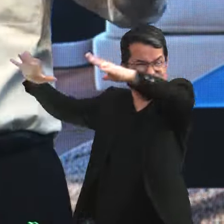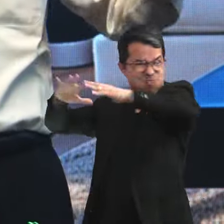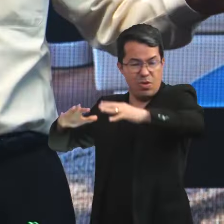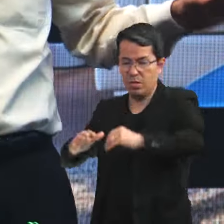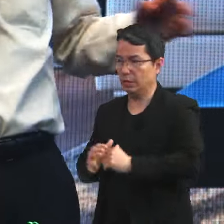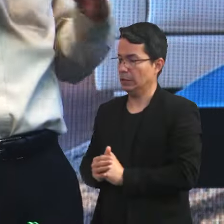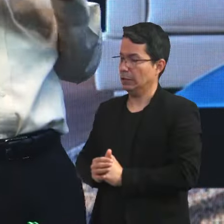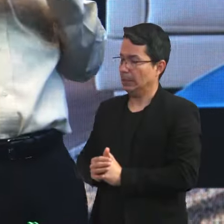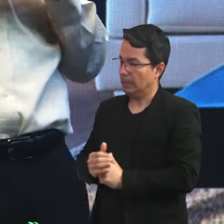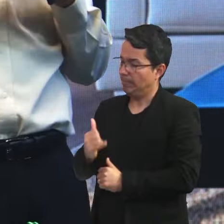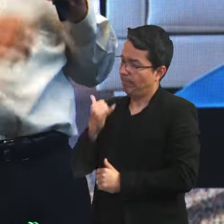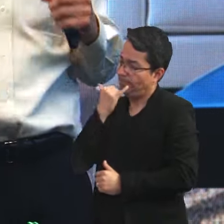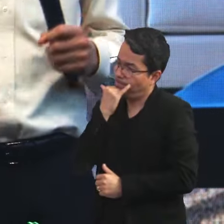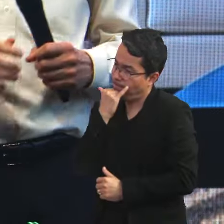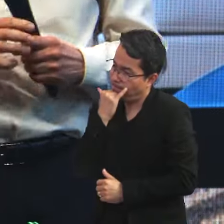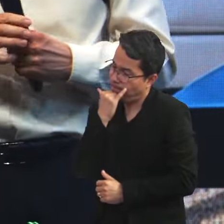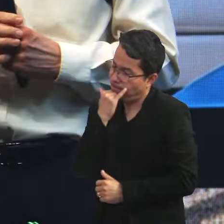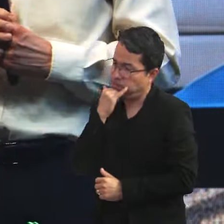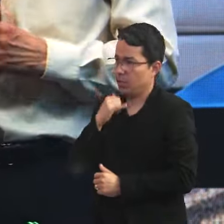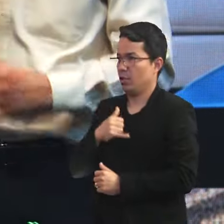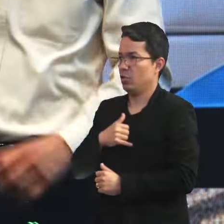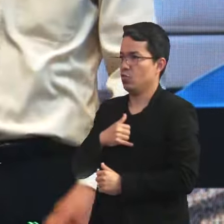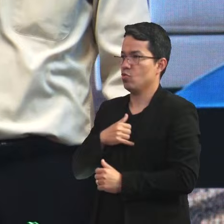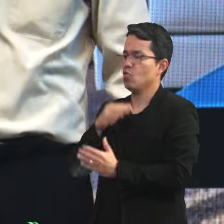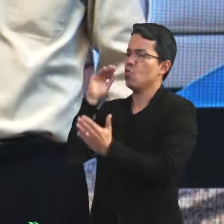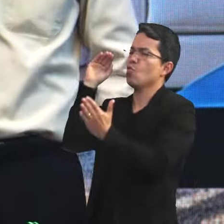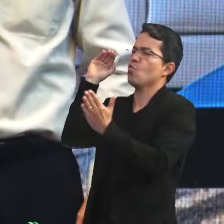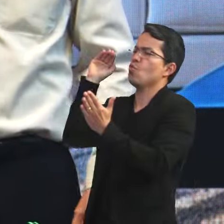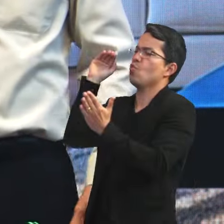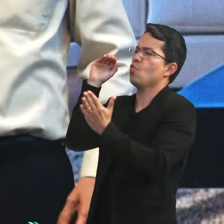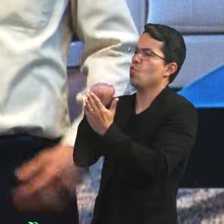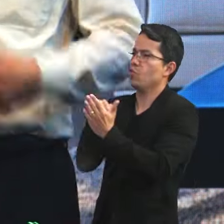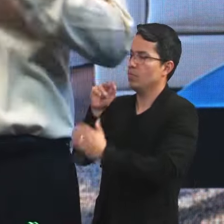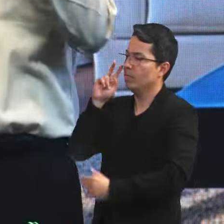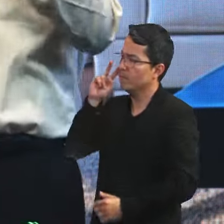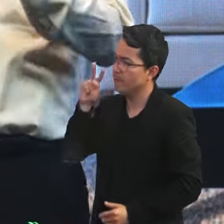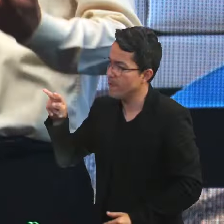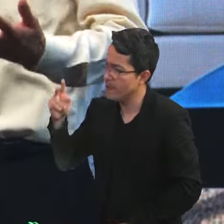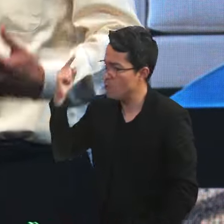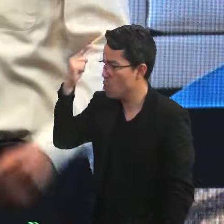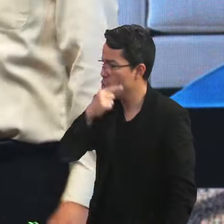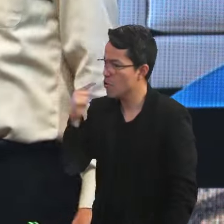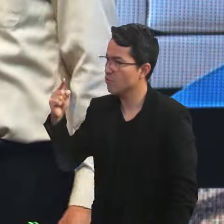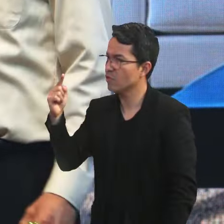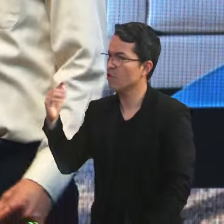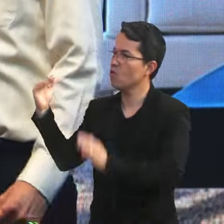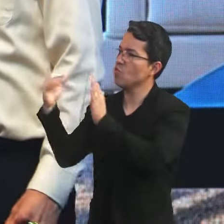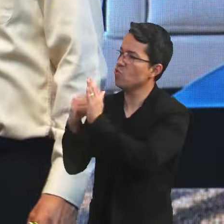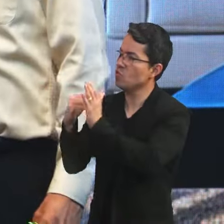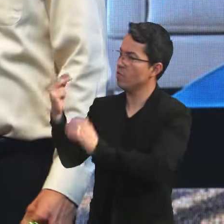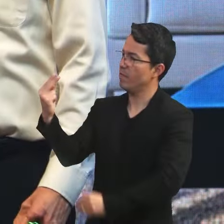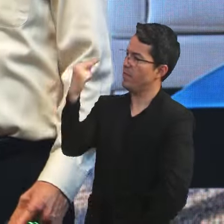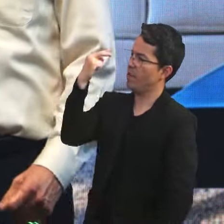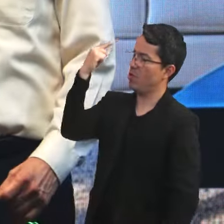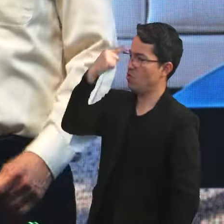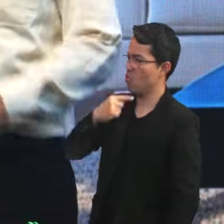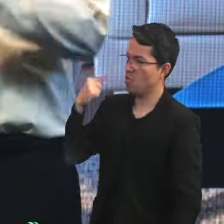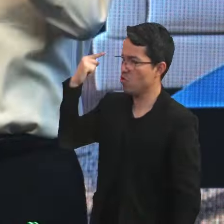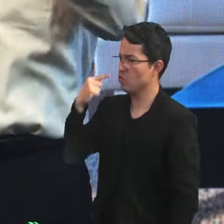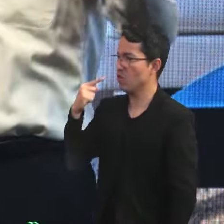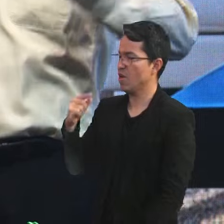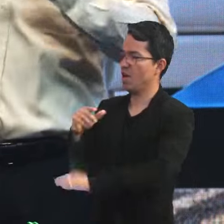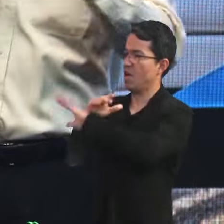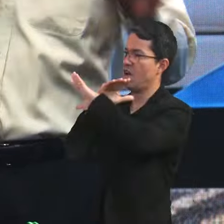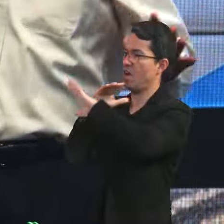nunca maisver a ver rostro que nunca mais eles voltarão a ver oo del e efectivamente fo etiv foi isso que